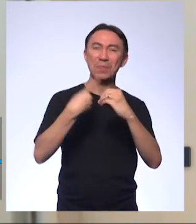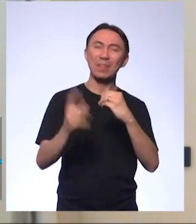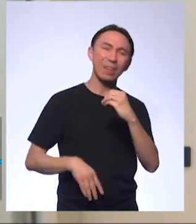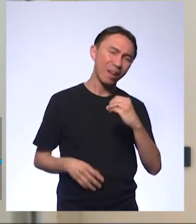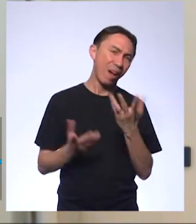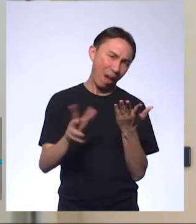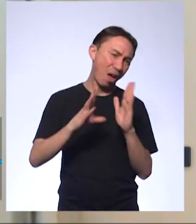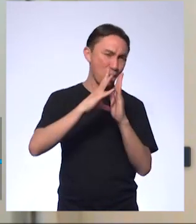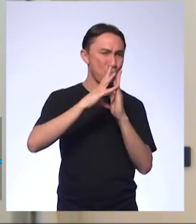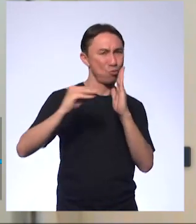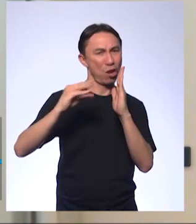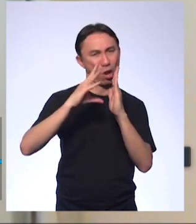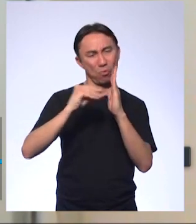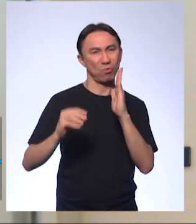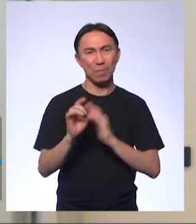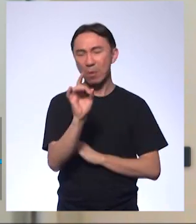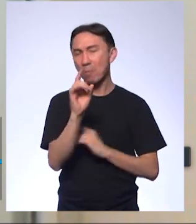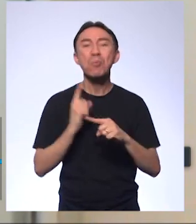dos elétrons.